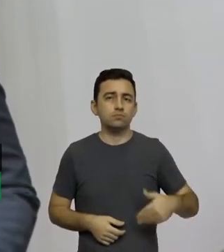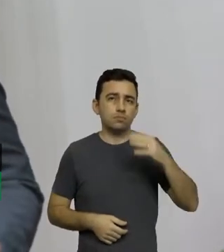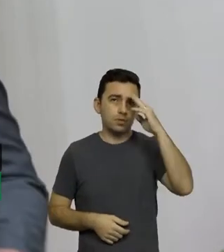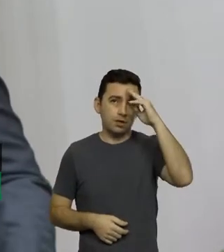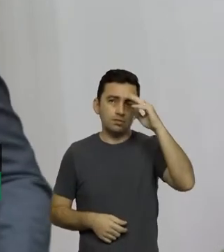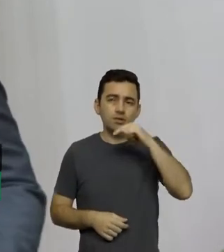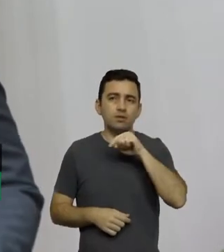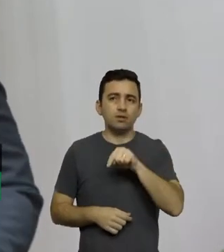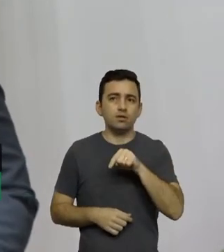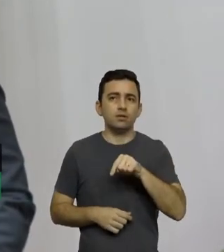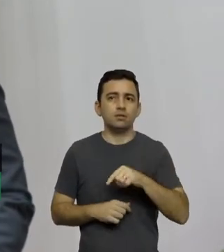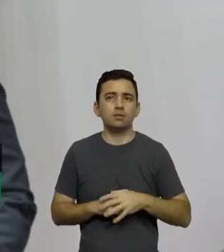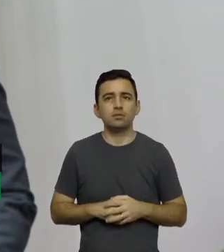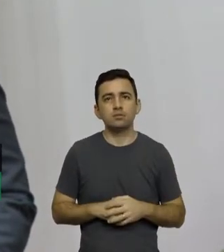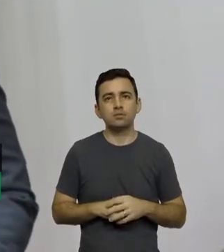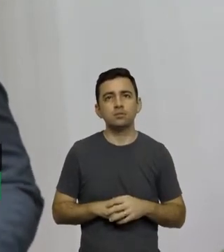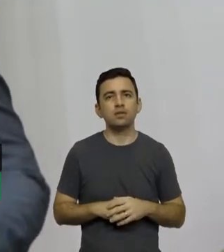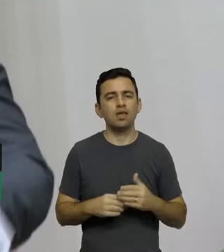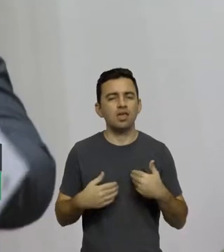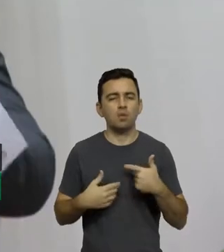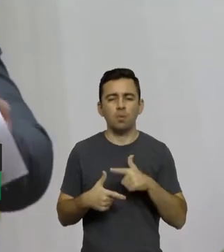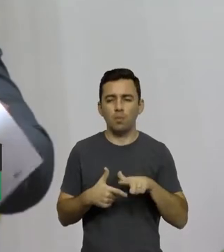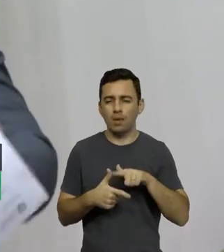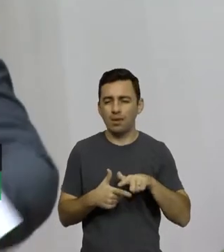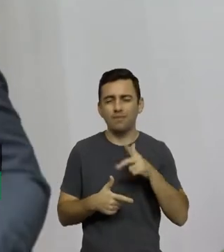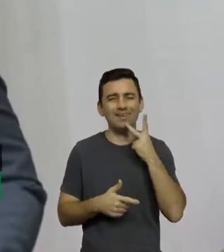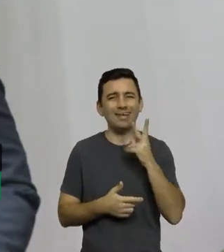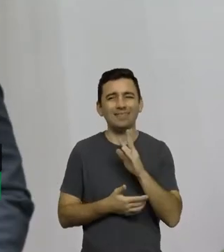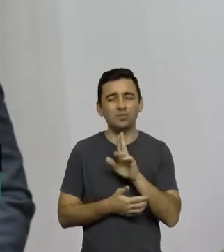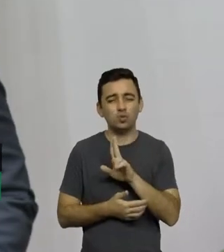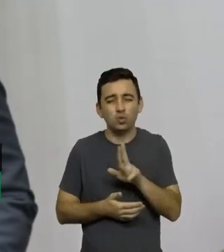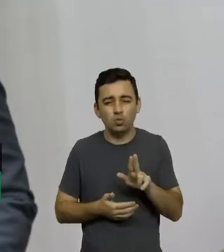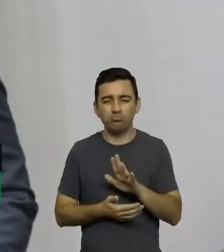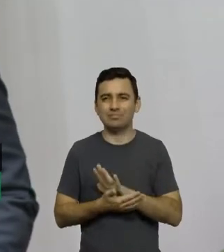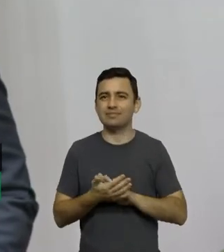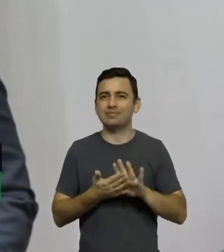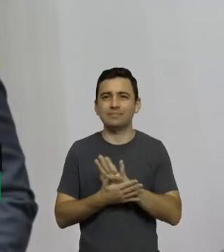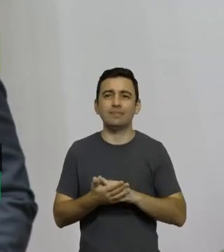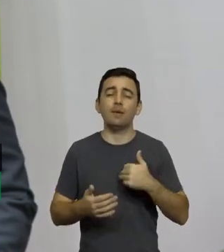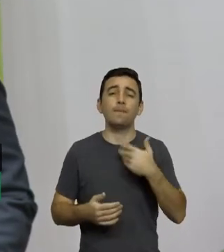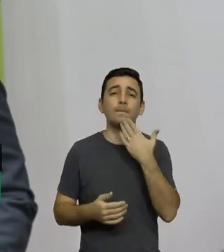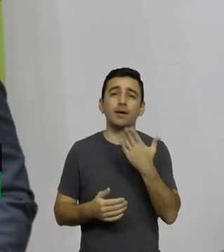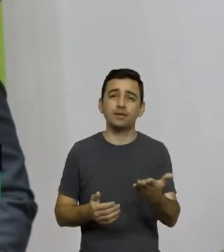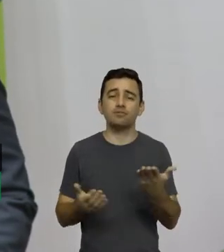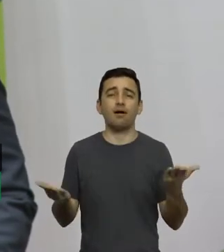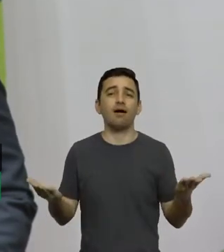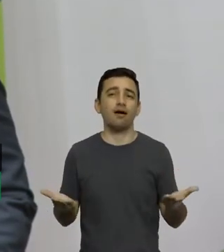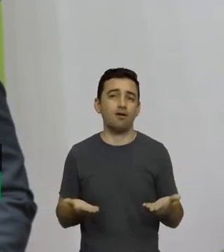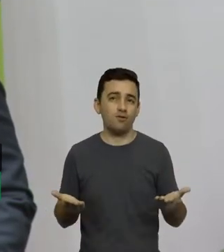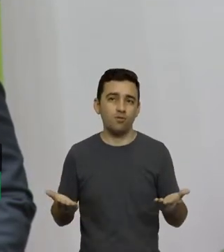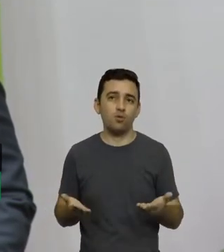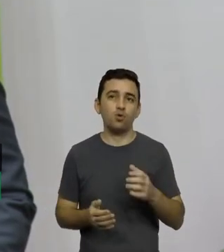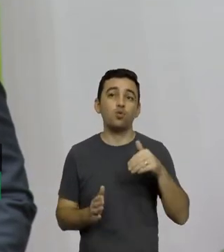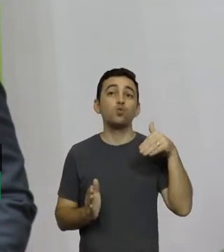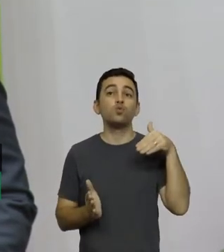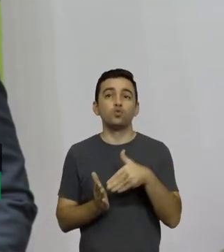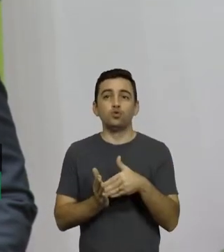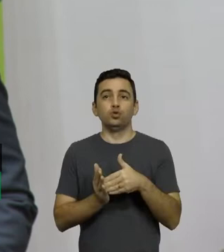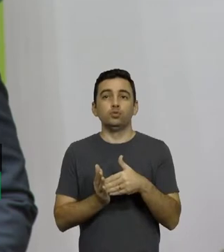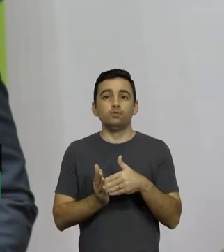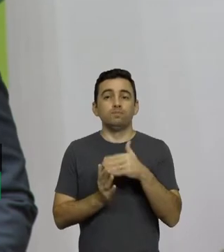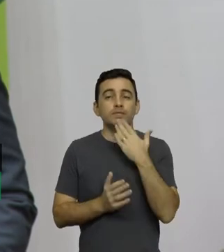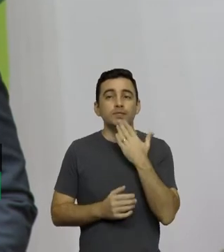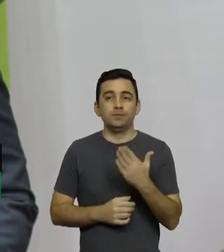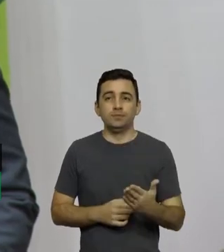Silva. Como eu disse, não tem problema de falar nome nenhum, e é com o senhor que eu peço agora aqui esse último pedido, e talvez